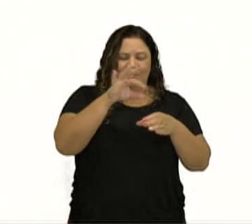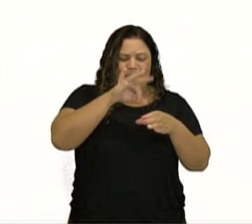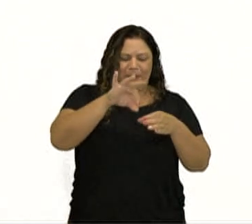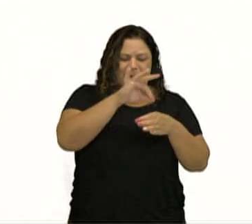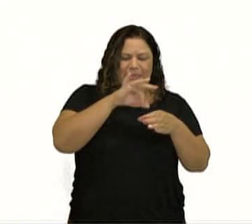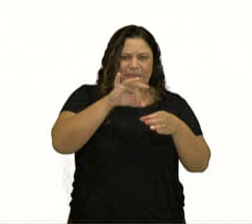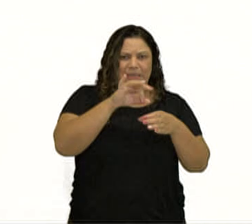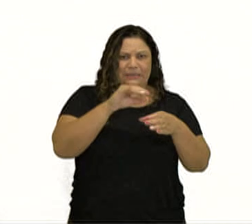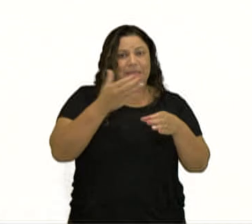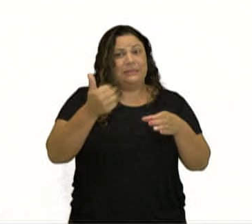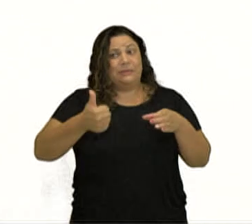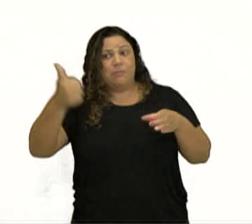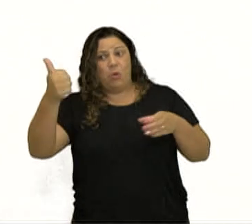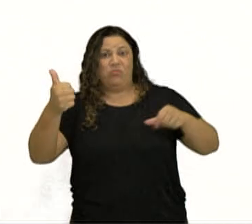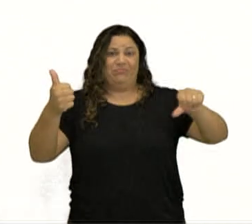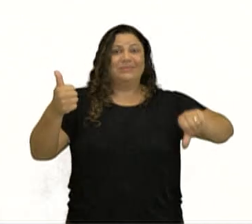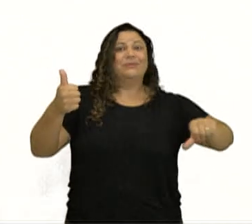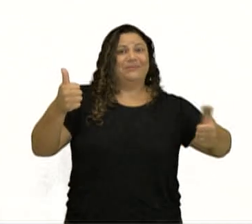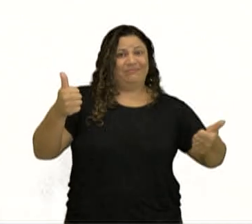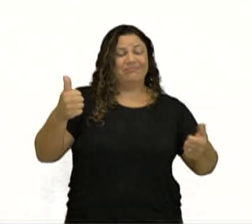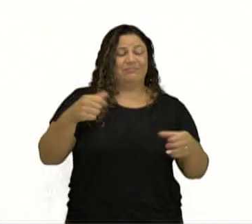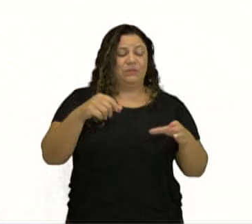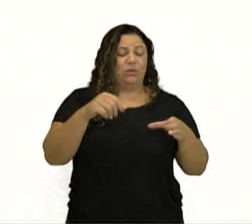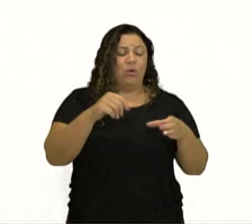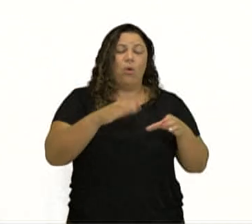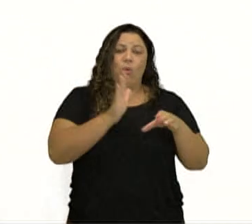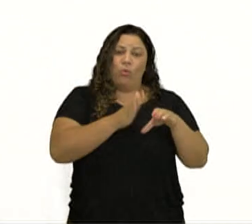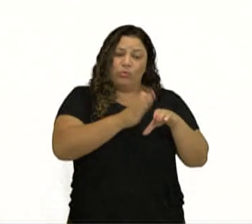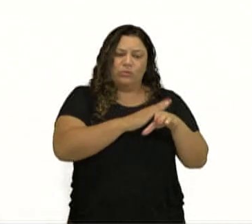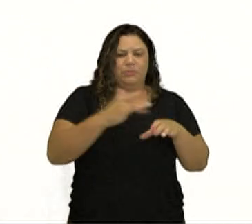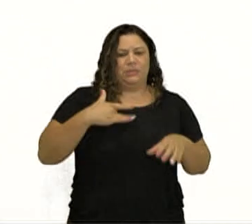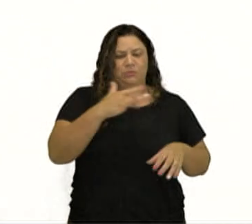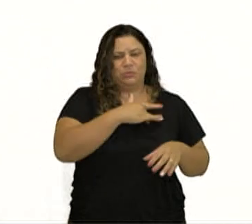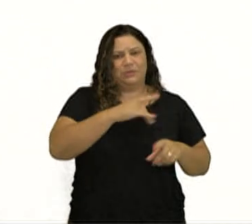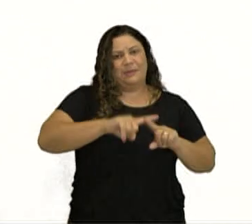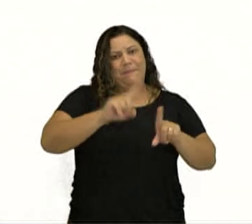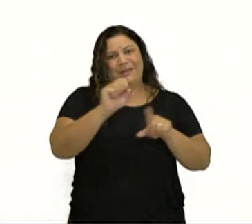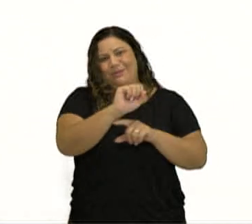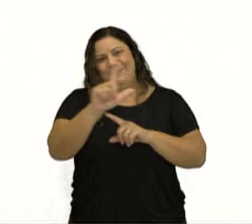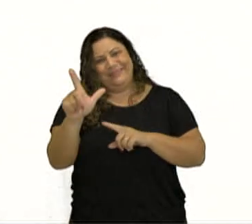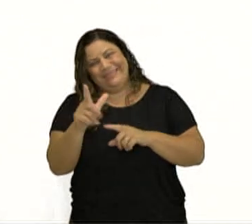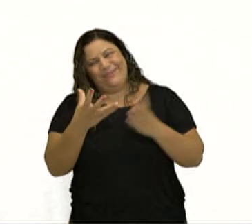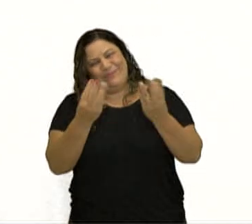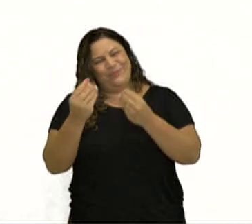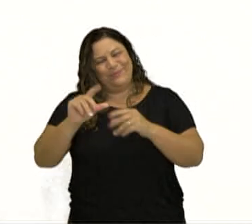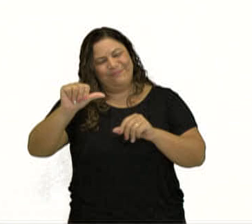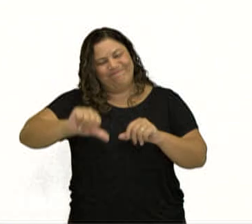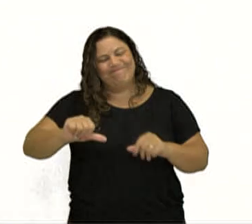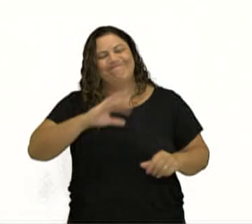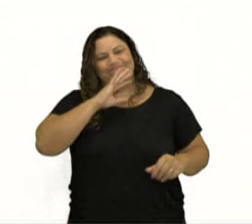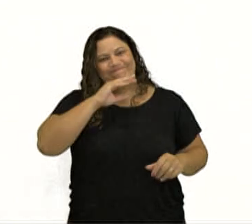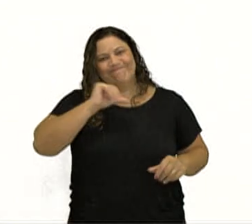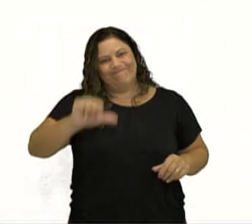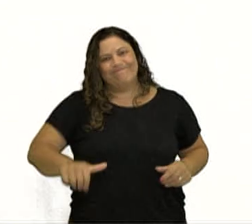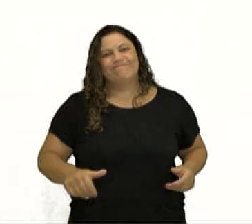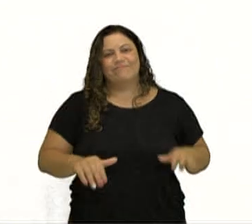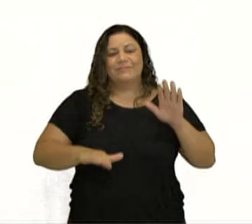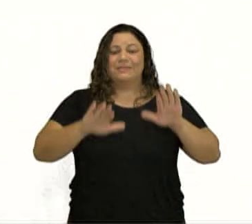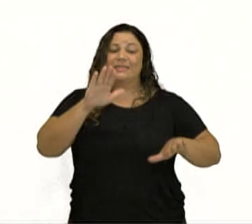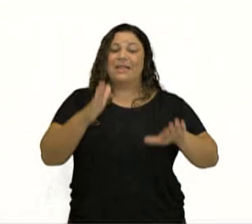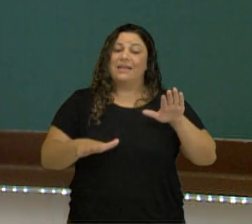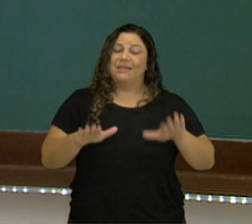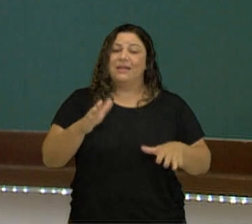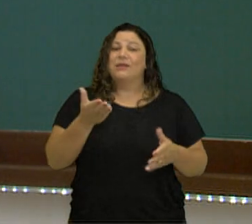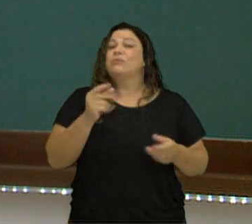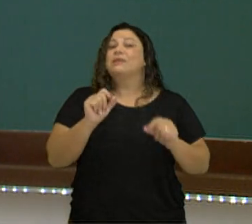boa e fazendo uma coisa ruim. O tomate é importante para a tua saúde, mas o sal demais faz mal. Tem que ter equilíbrio, né?